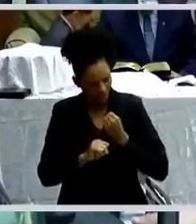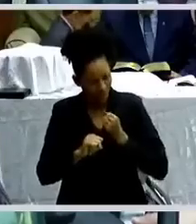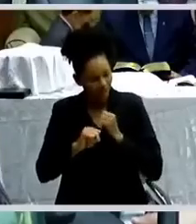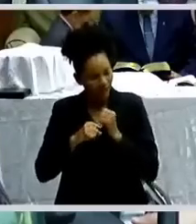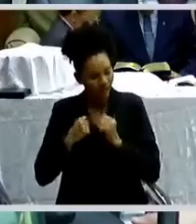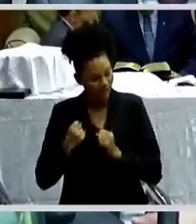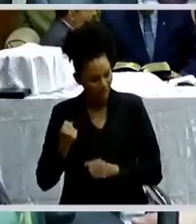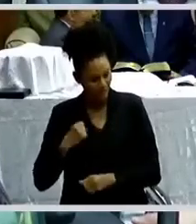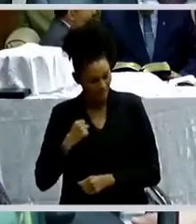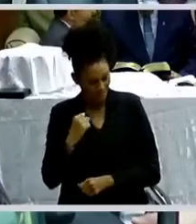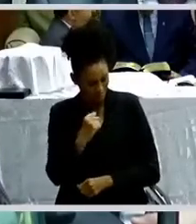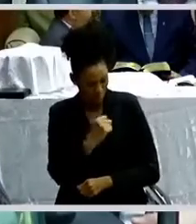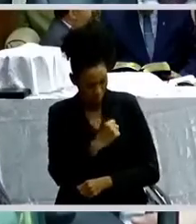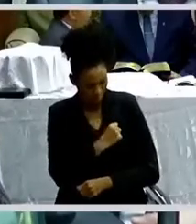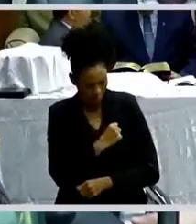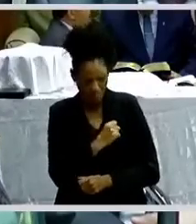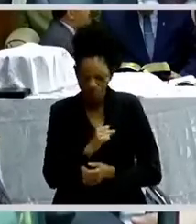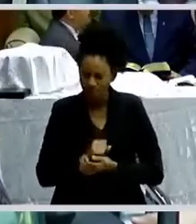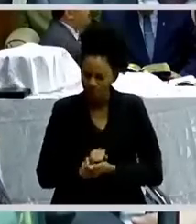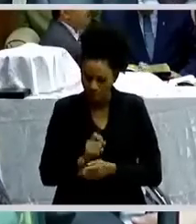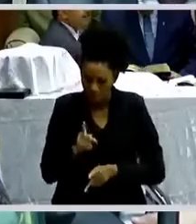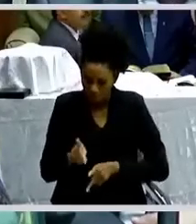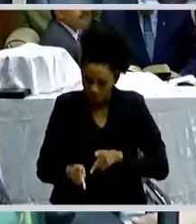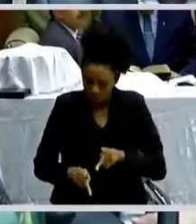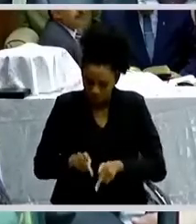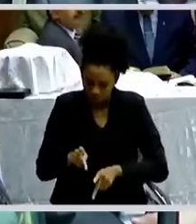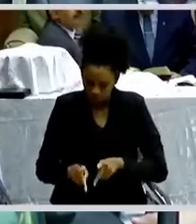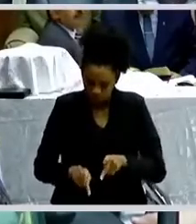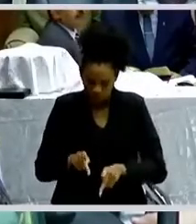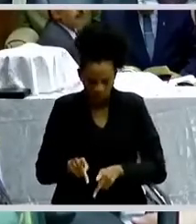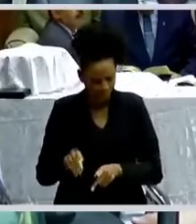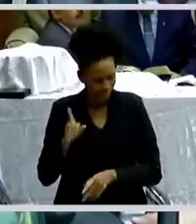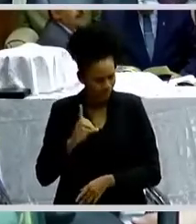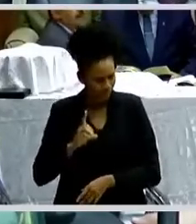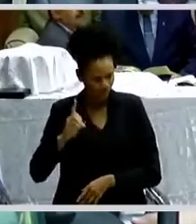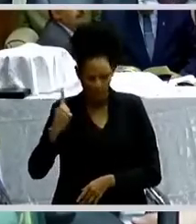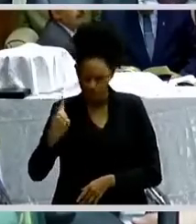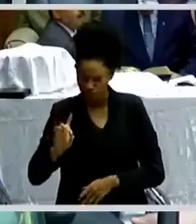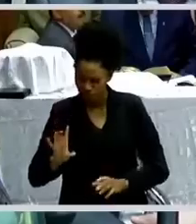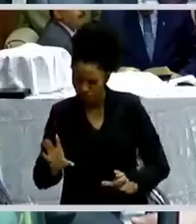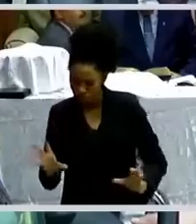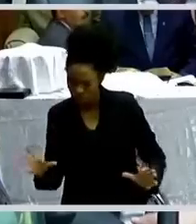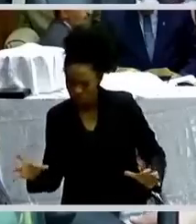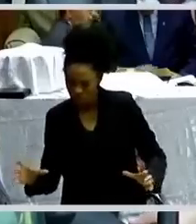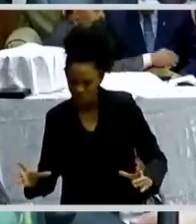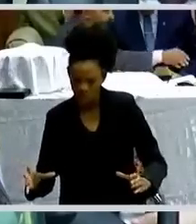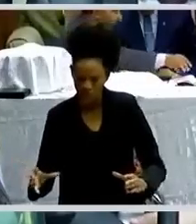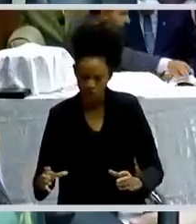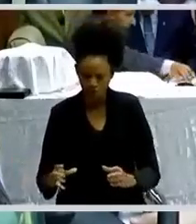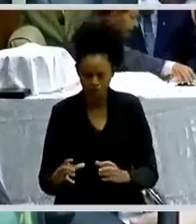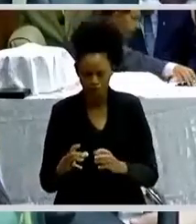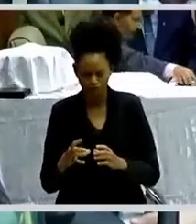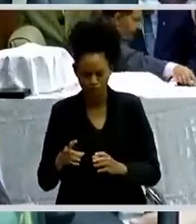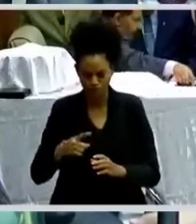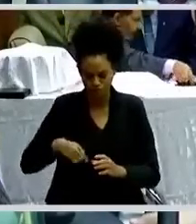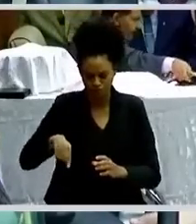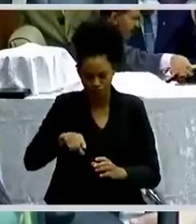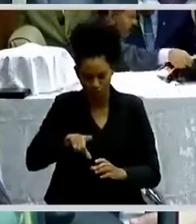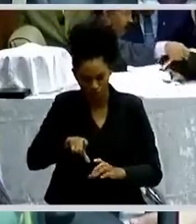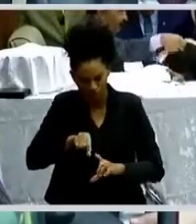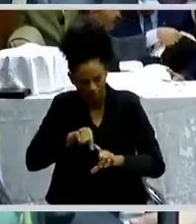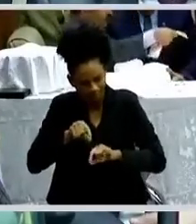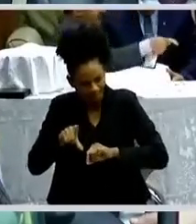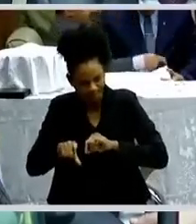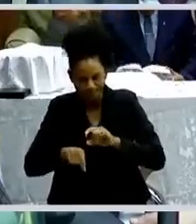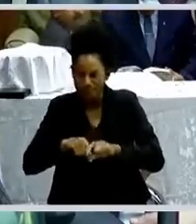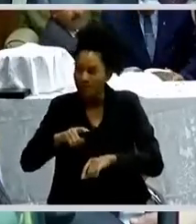de Deus, um povo que quando se juntou, um povo que foi escolhido para